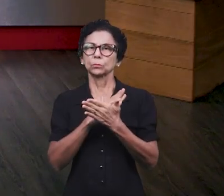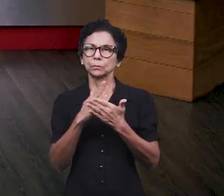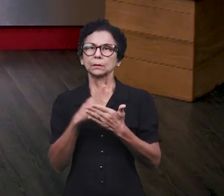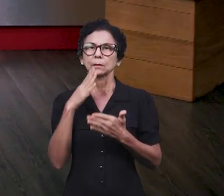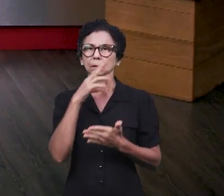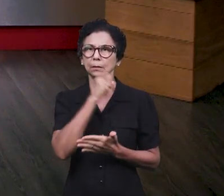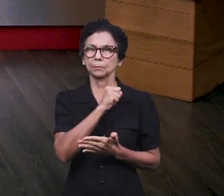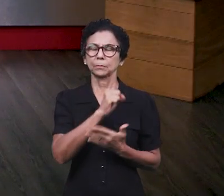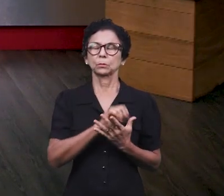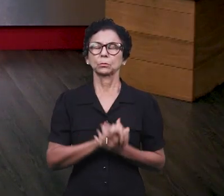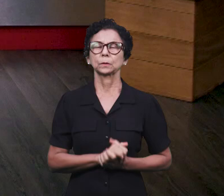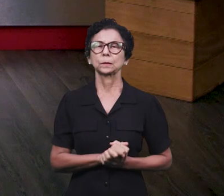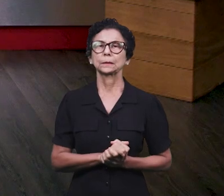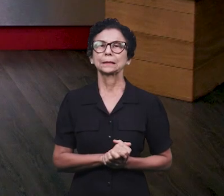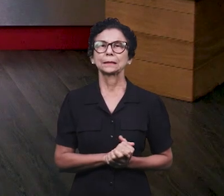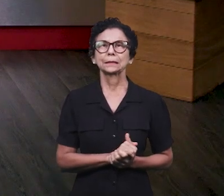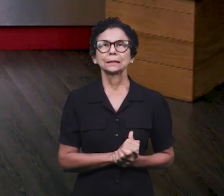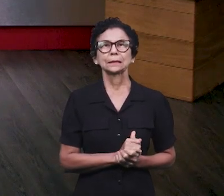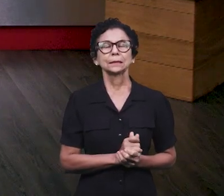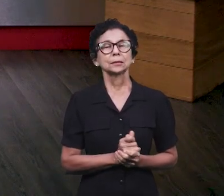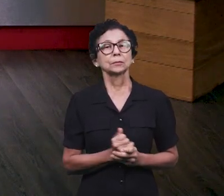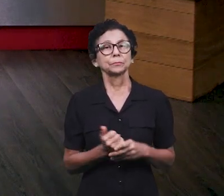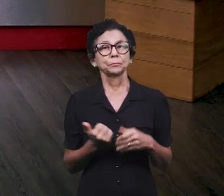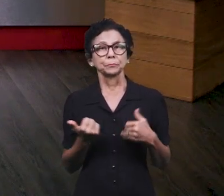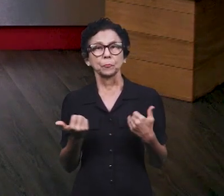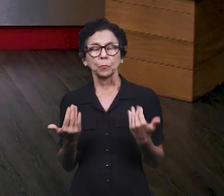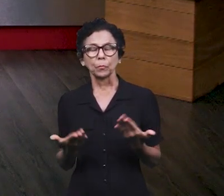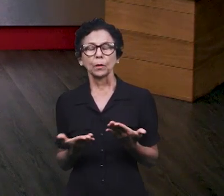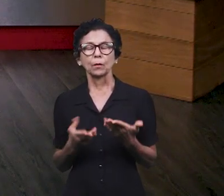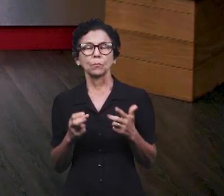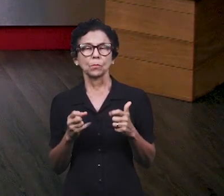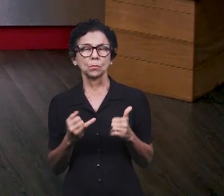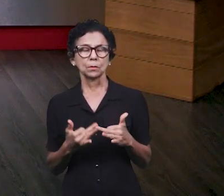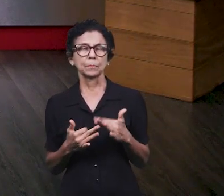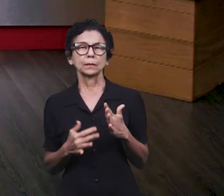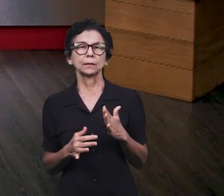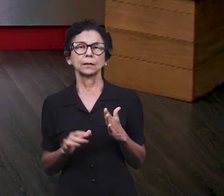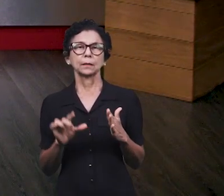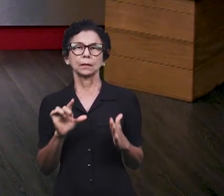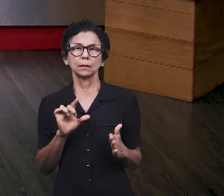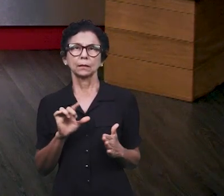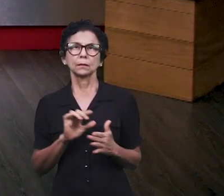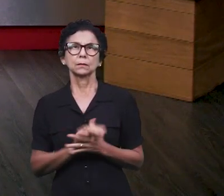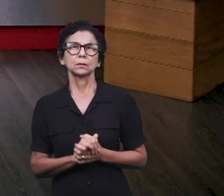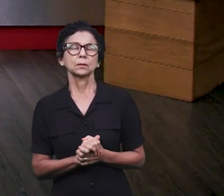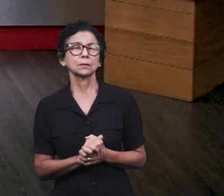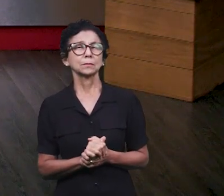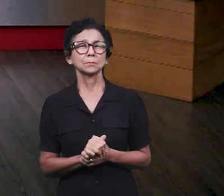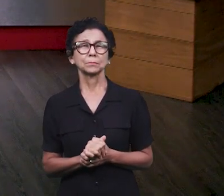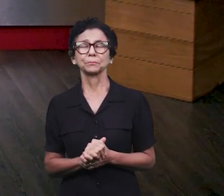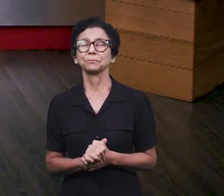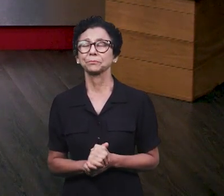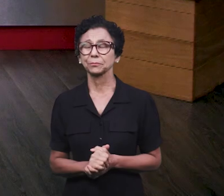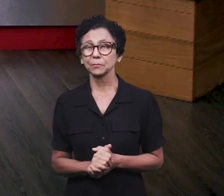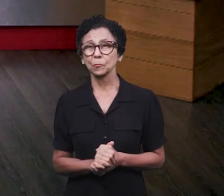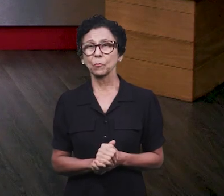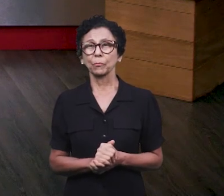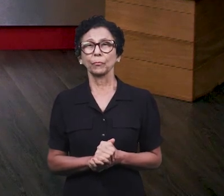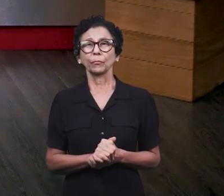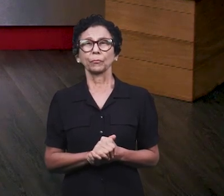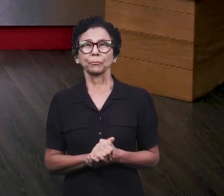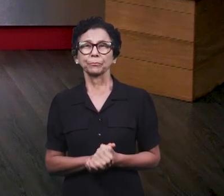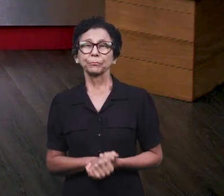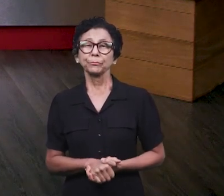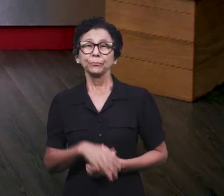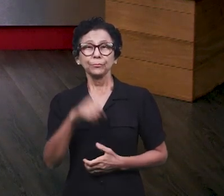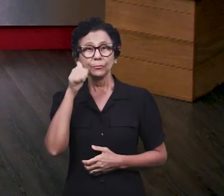critérios são alvo de inúmeras críticas, como já disse anteriormente. Quanto mais pontos se exigem, mais mulheres e